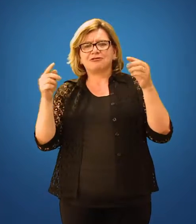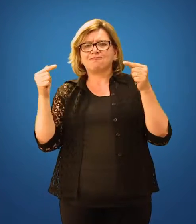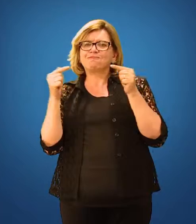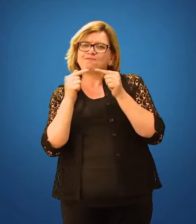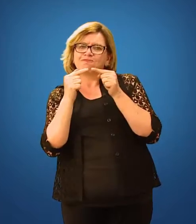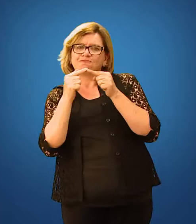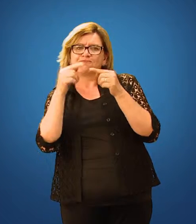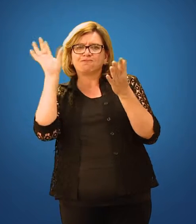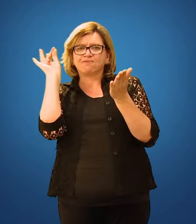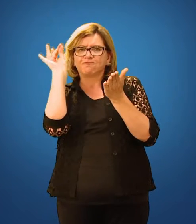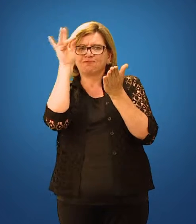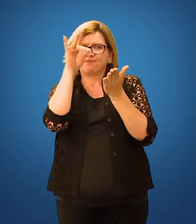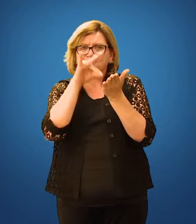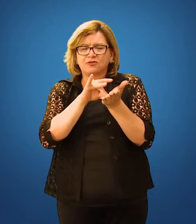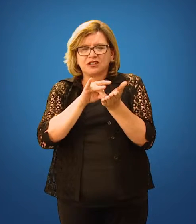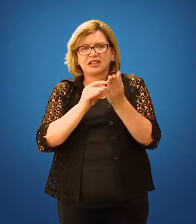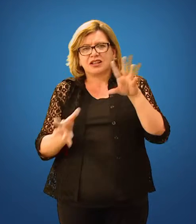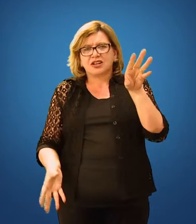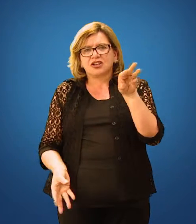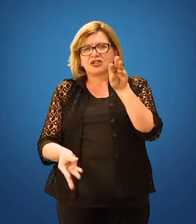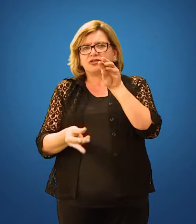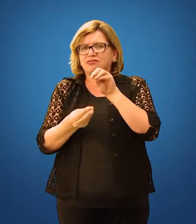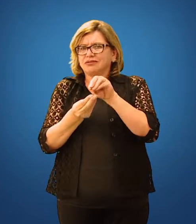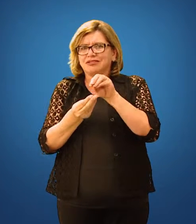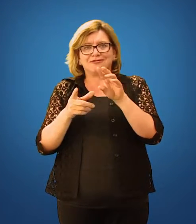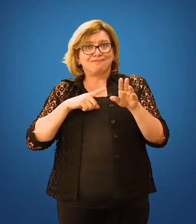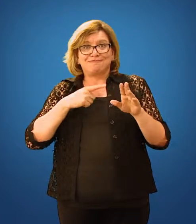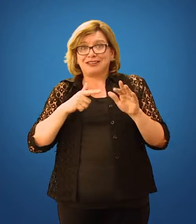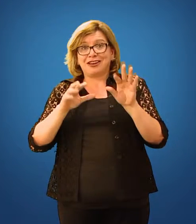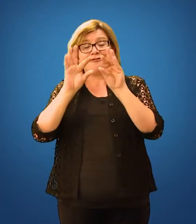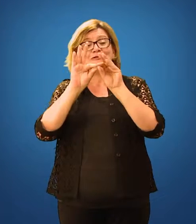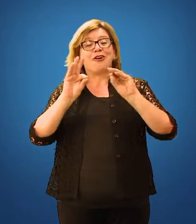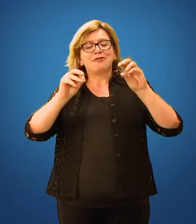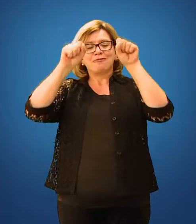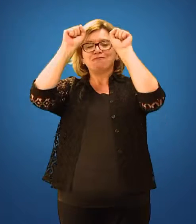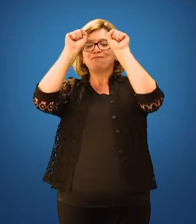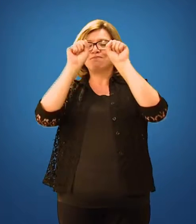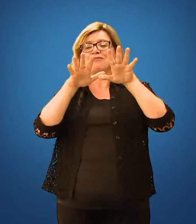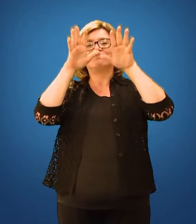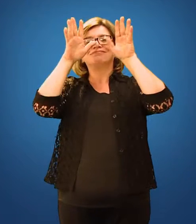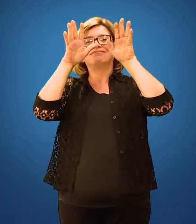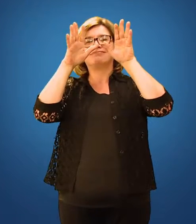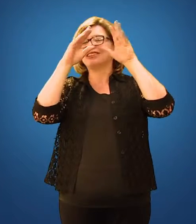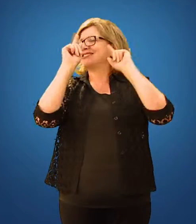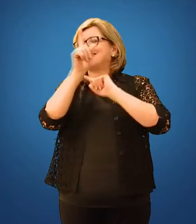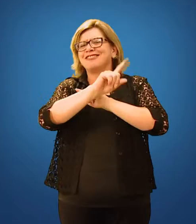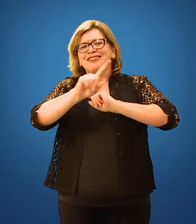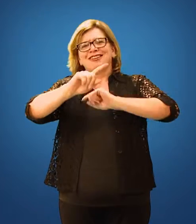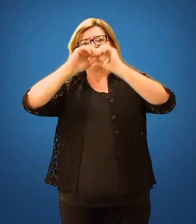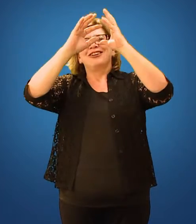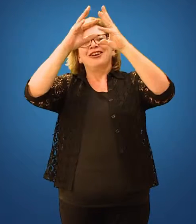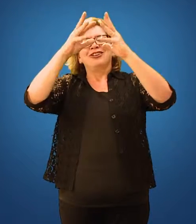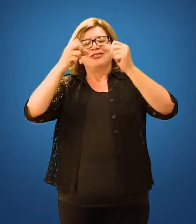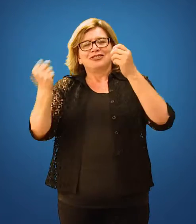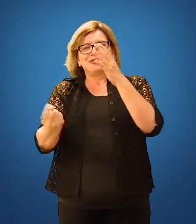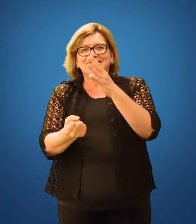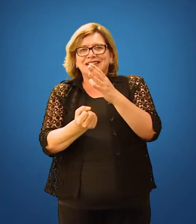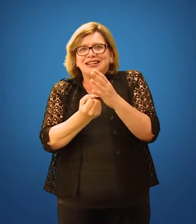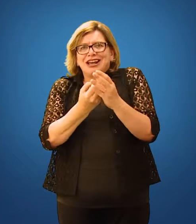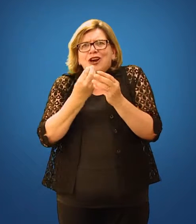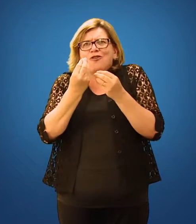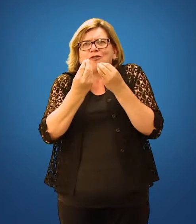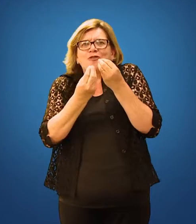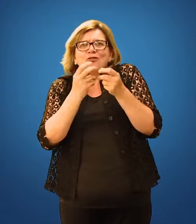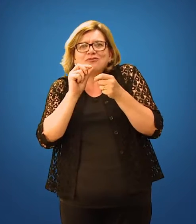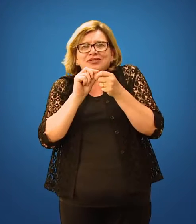realidade. Resumindo, não há uma fórmula mágica. Cada um vai ter que criar a sua fórmula e a cada vez que for